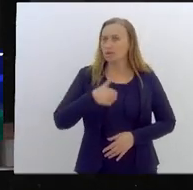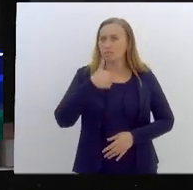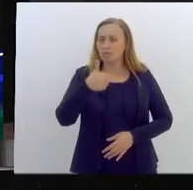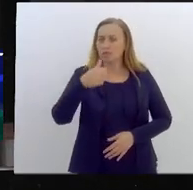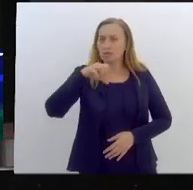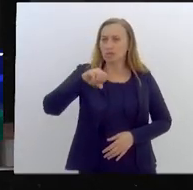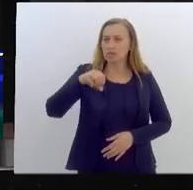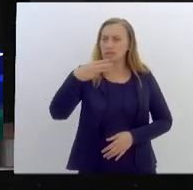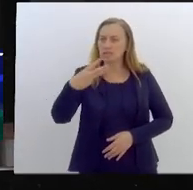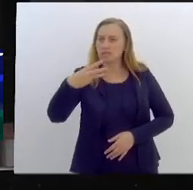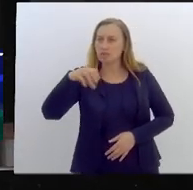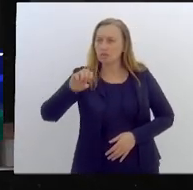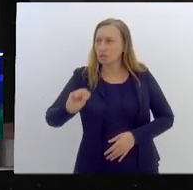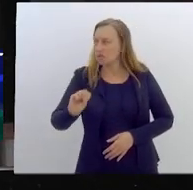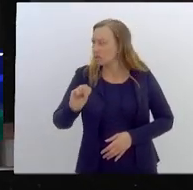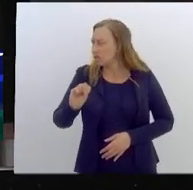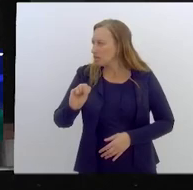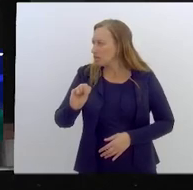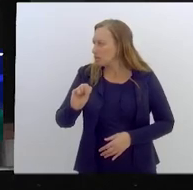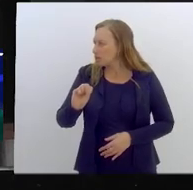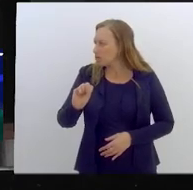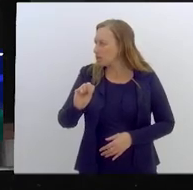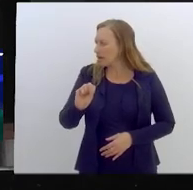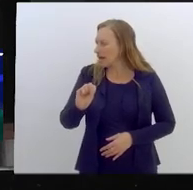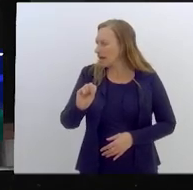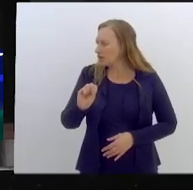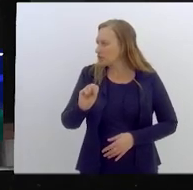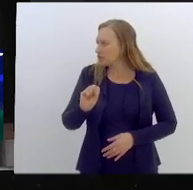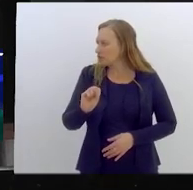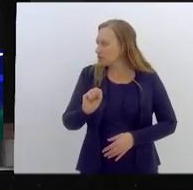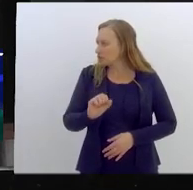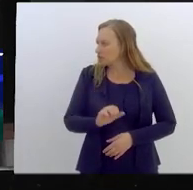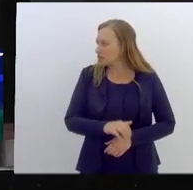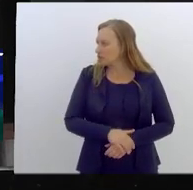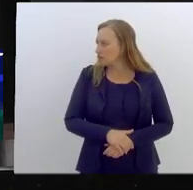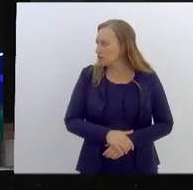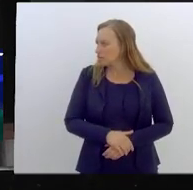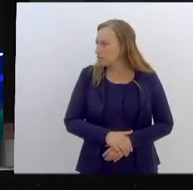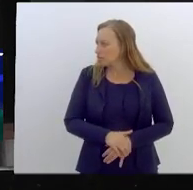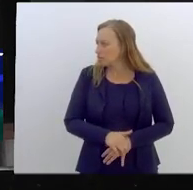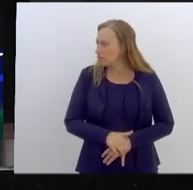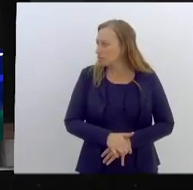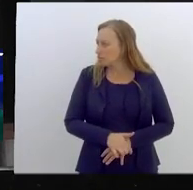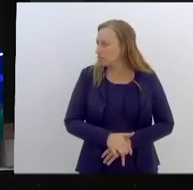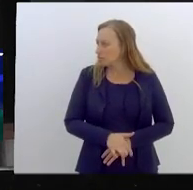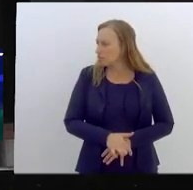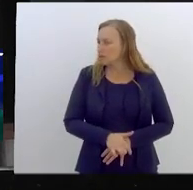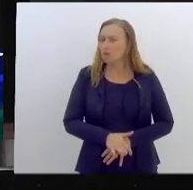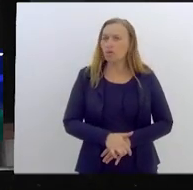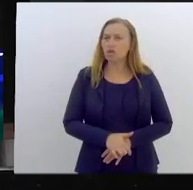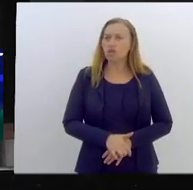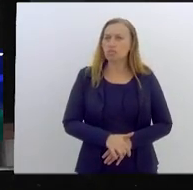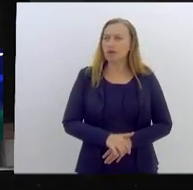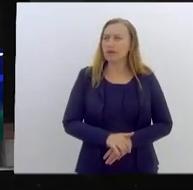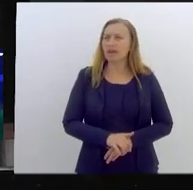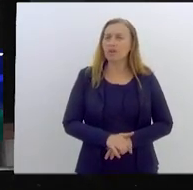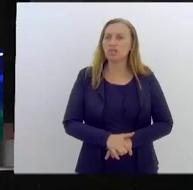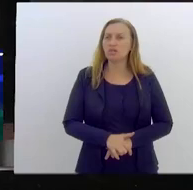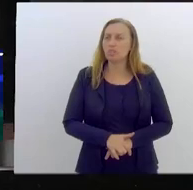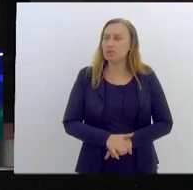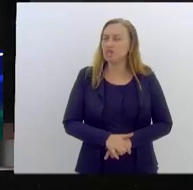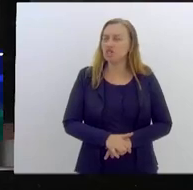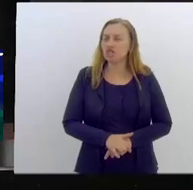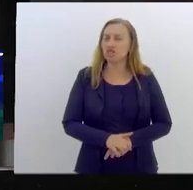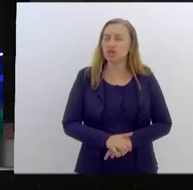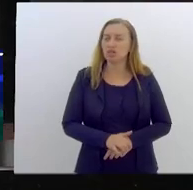1938, alguns dirigentes integralistas promoveram um levante no Rio de Janeiro para depor